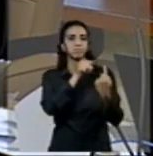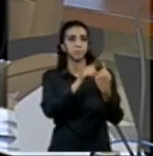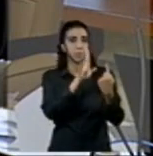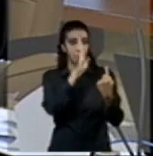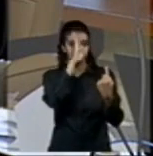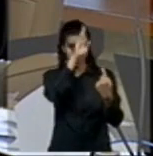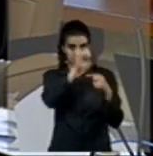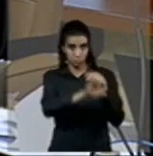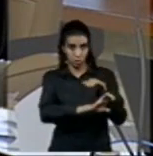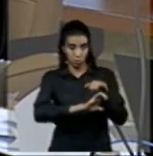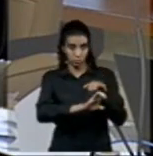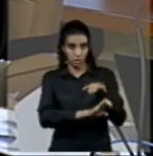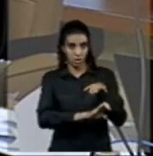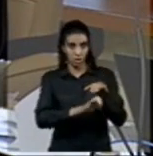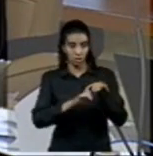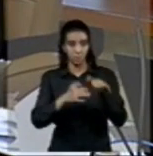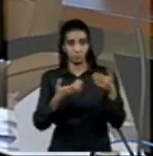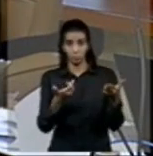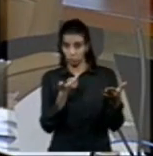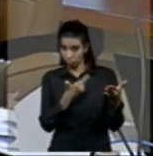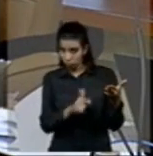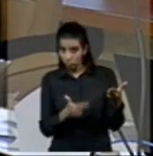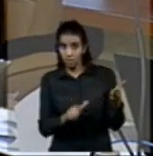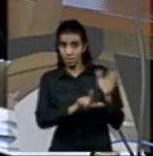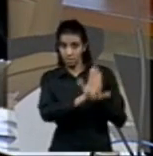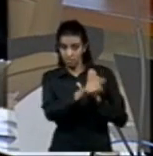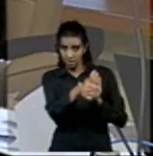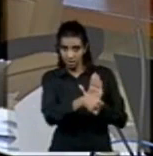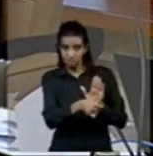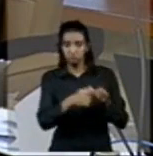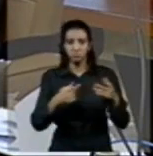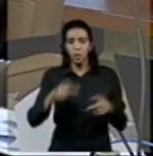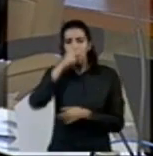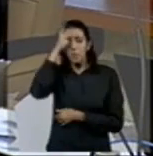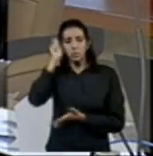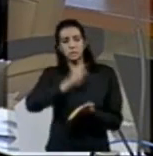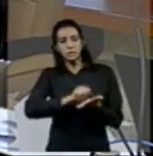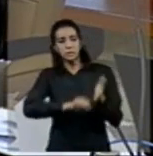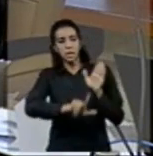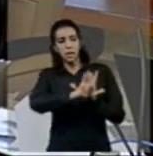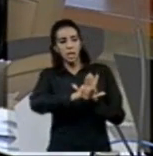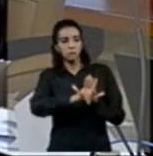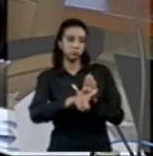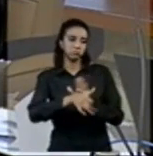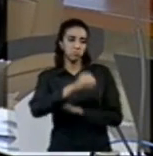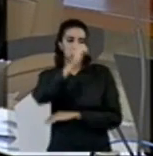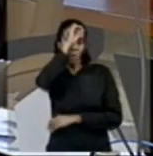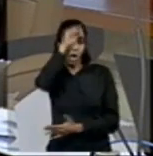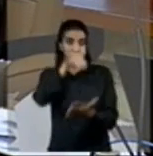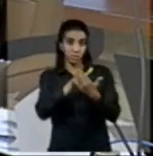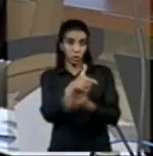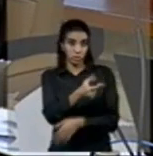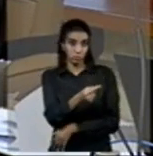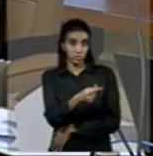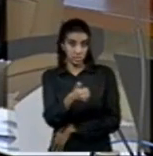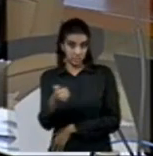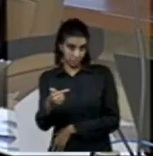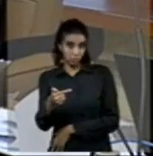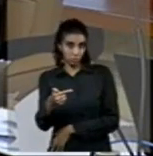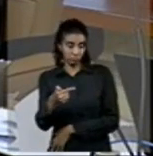de serviço, estando o legislador inerte nesse sentido até